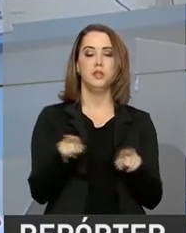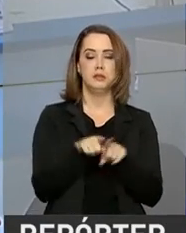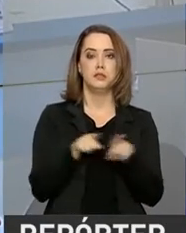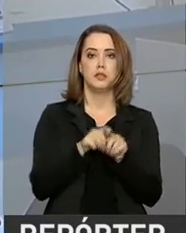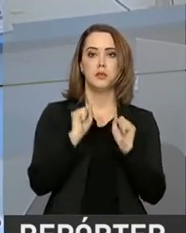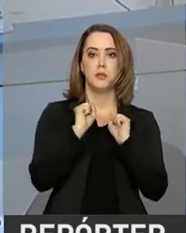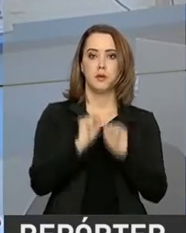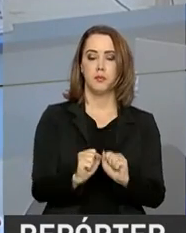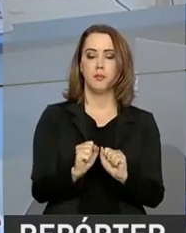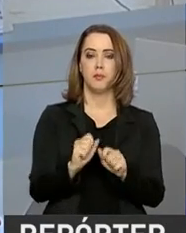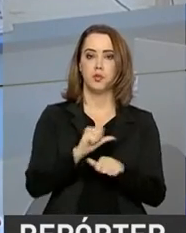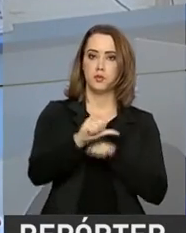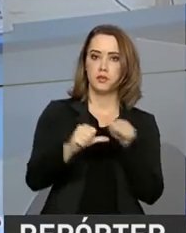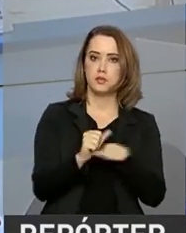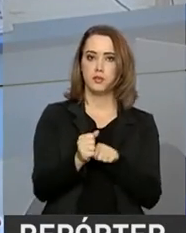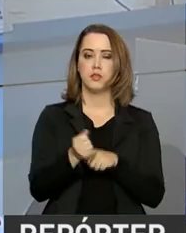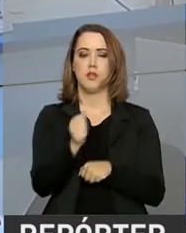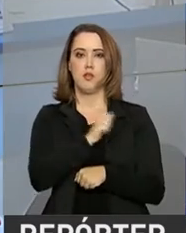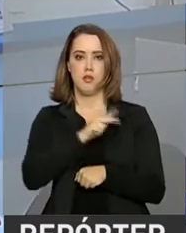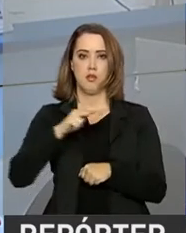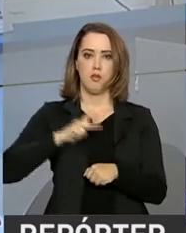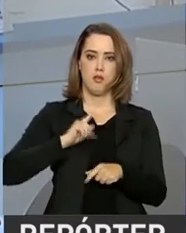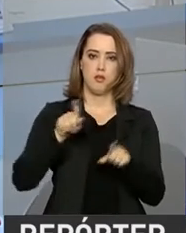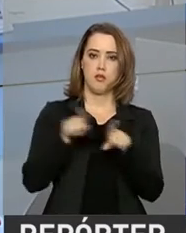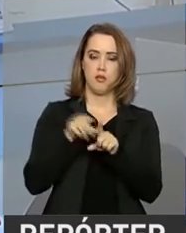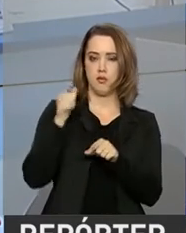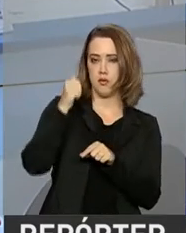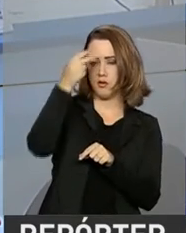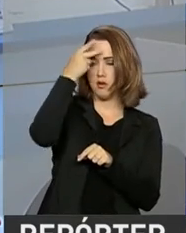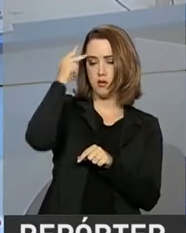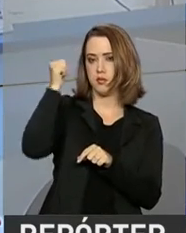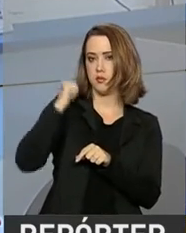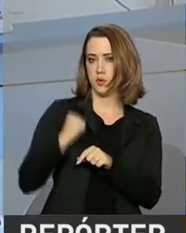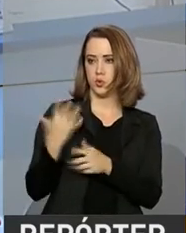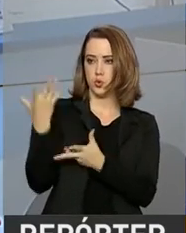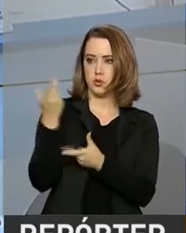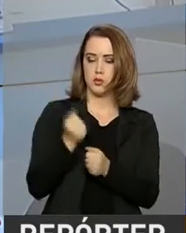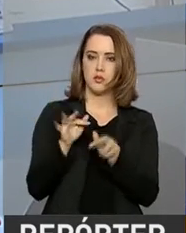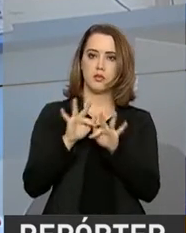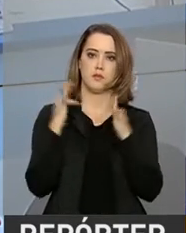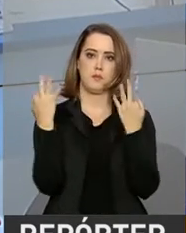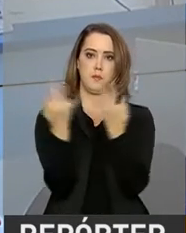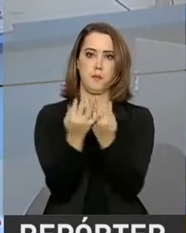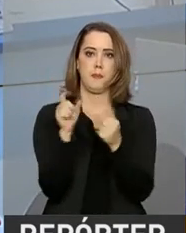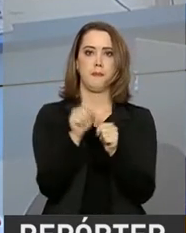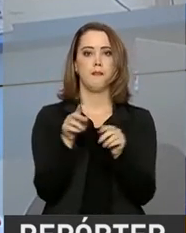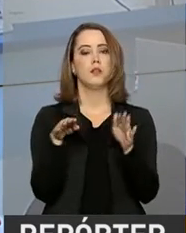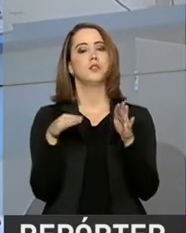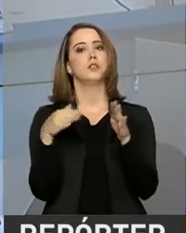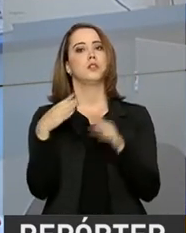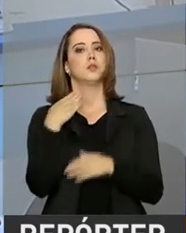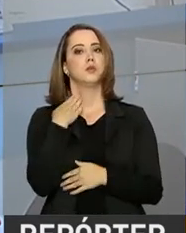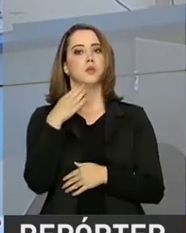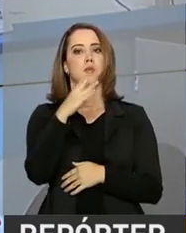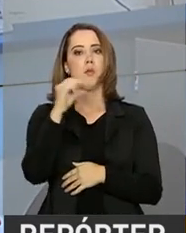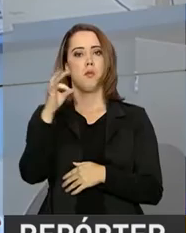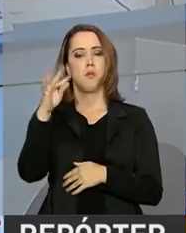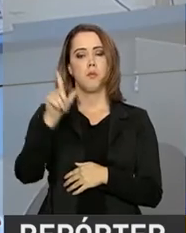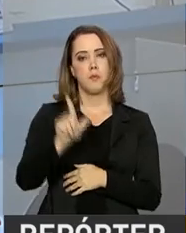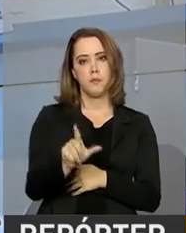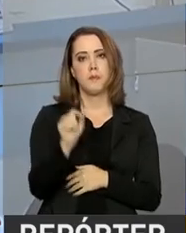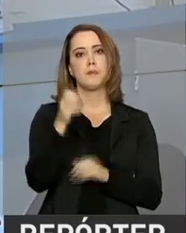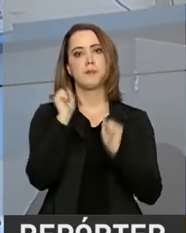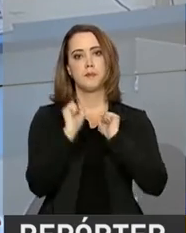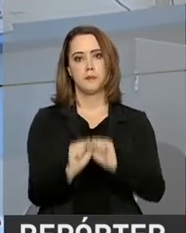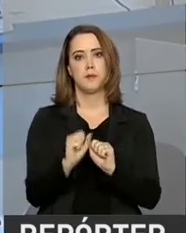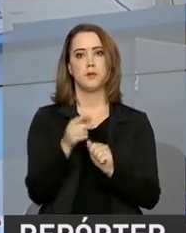os aposentados e beneficiários do bolsa família que não têm conta em banco pelo portal do banco central também é possível tirar dúvidas